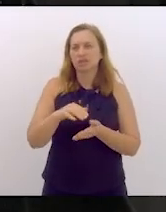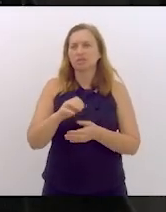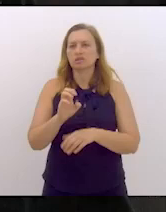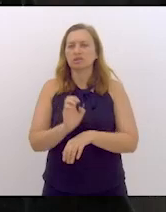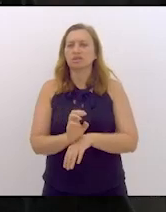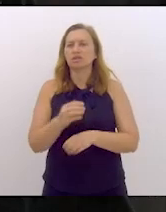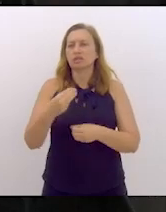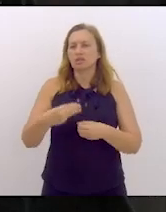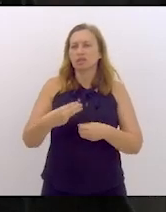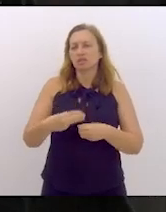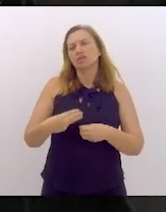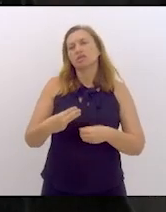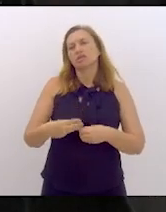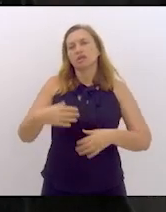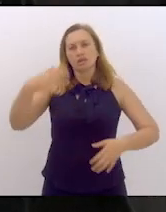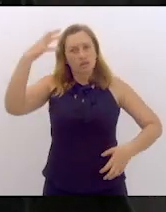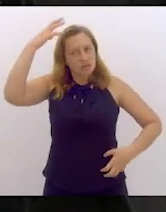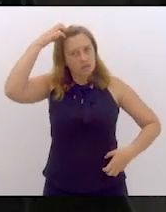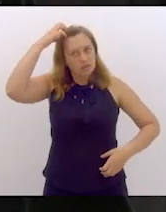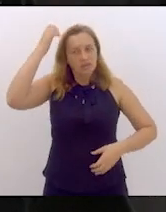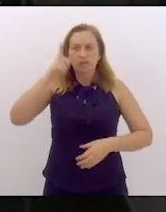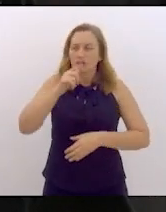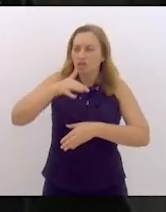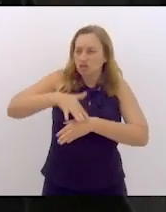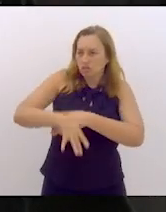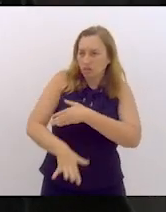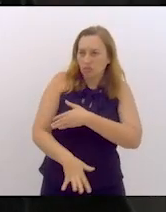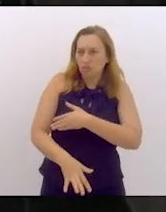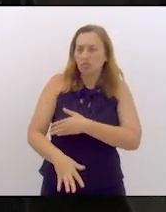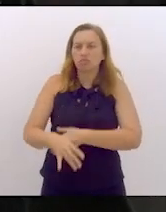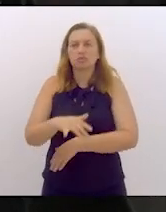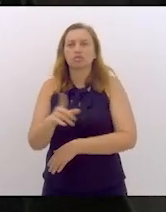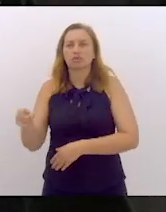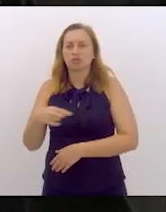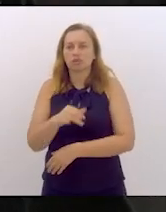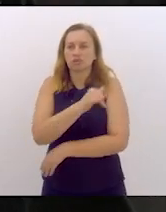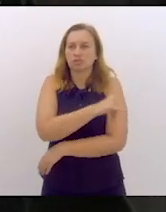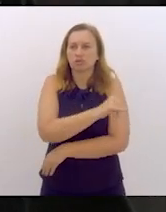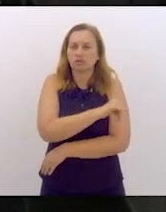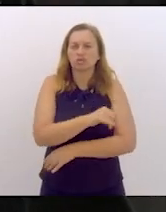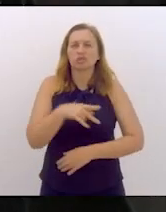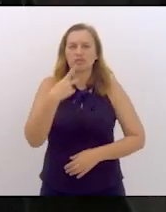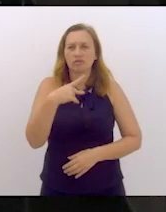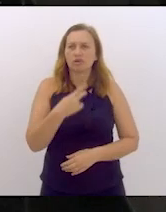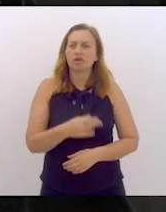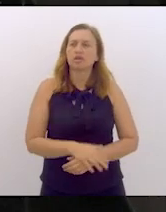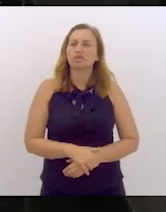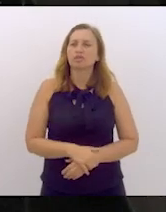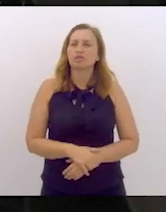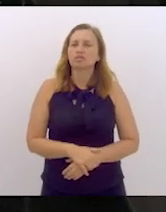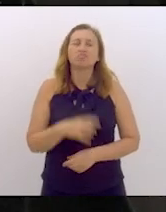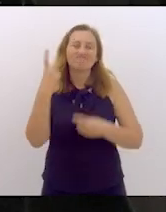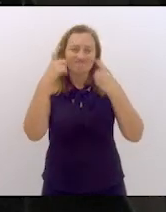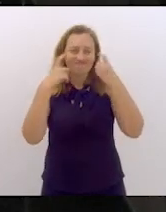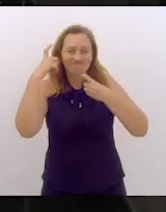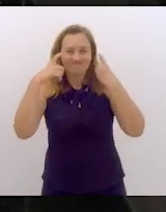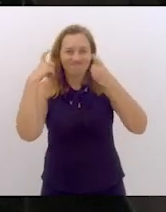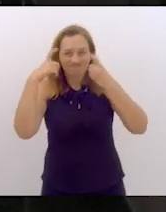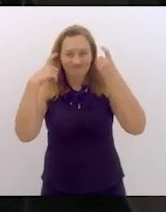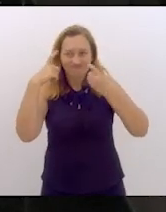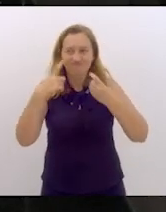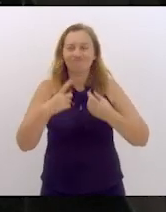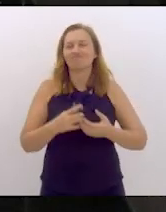de Cachoeiras de Macacu e presidiam Jimmy no Rio de Janeiro é que manifesta compreensível preocupação